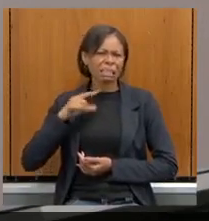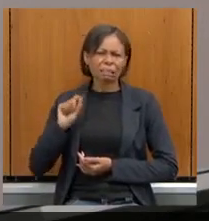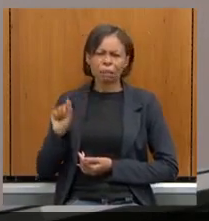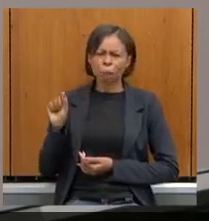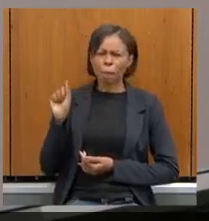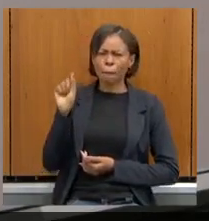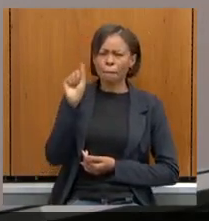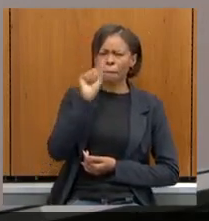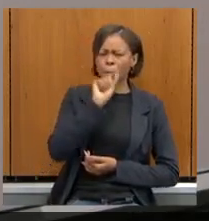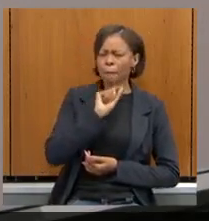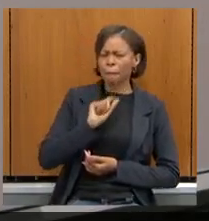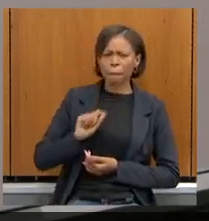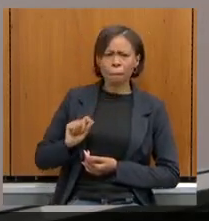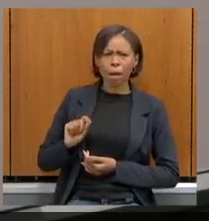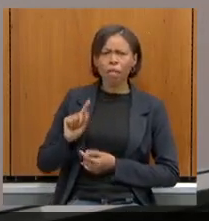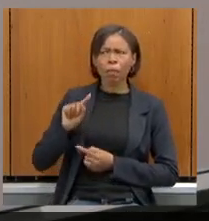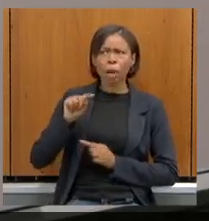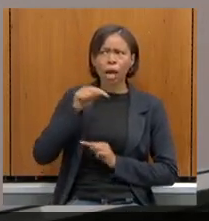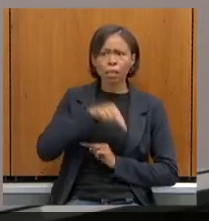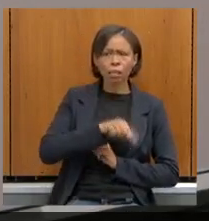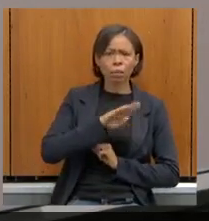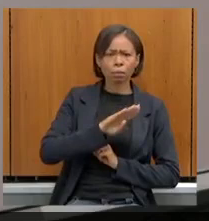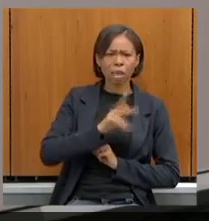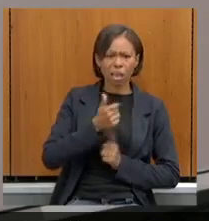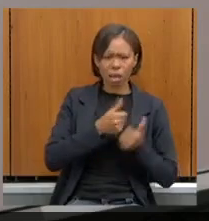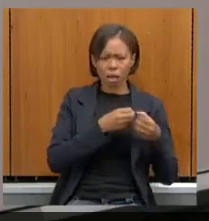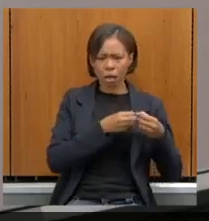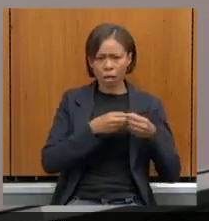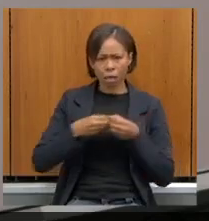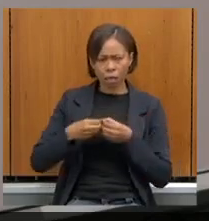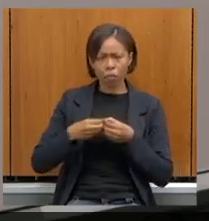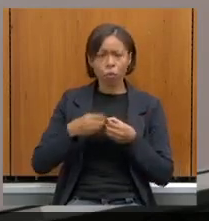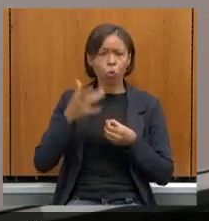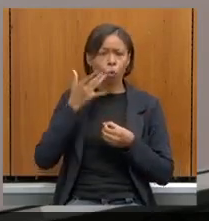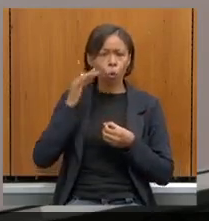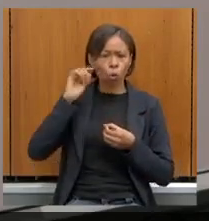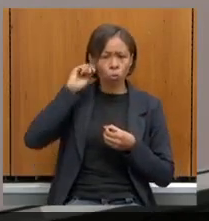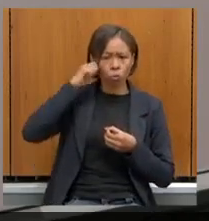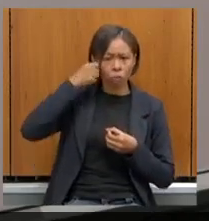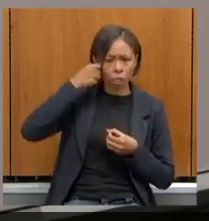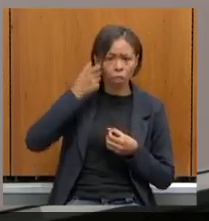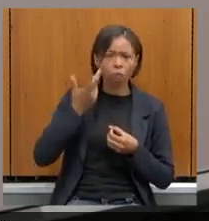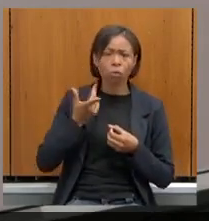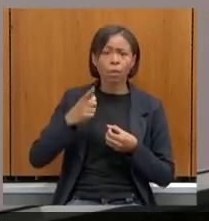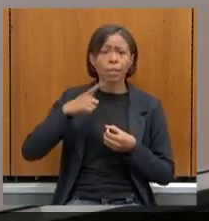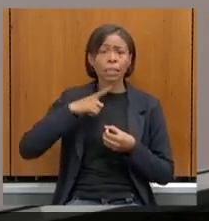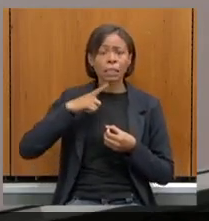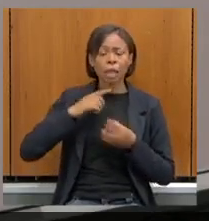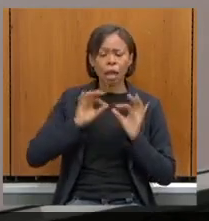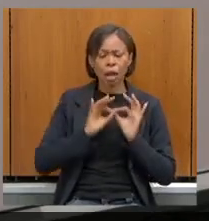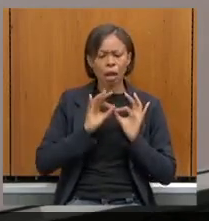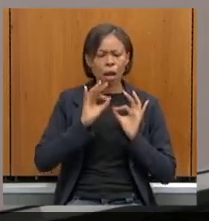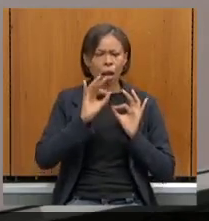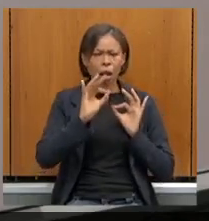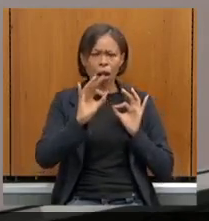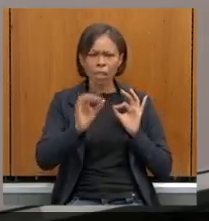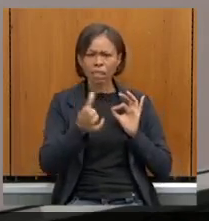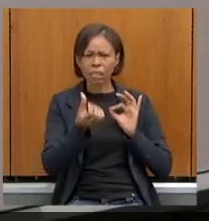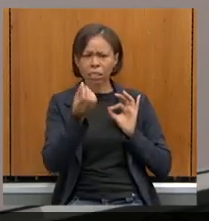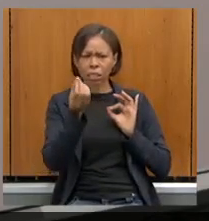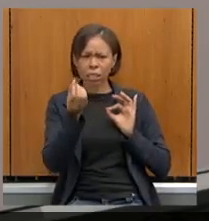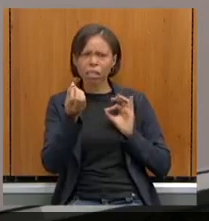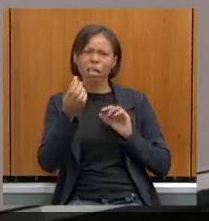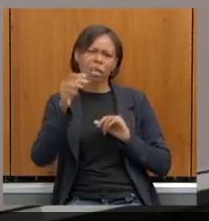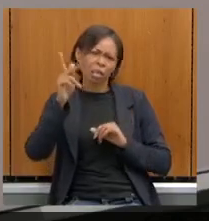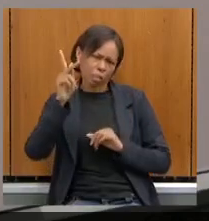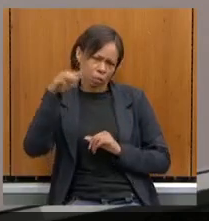aqui chegando em Belo Horizonte Ouro Preto que nós temos um distanciamento meio de 60 quilômetros na rota que nós estamos colocando, o Vale do